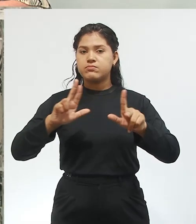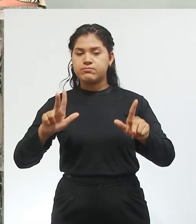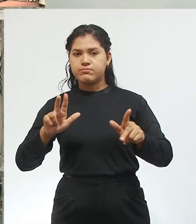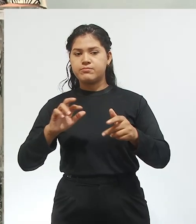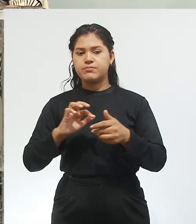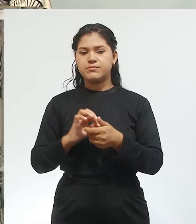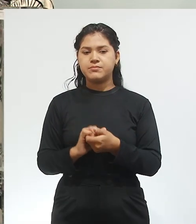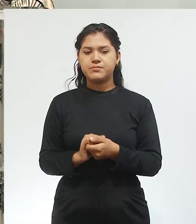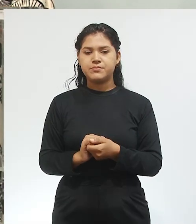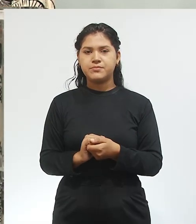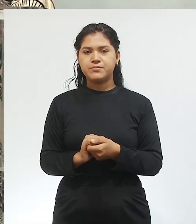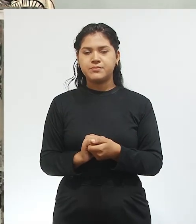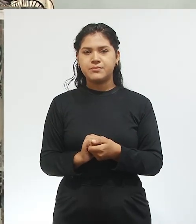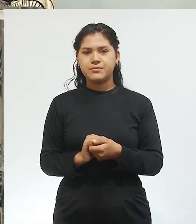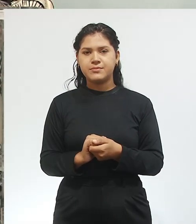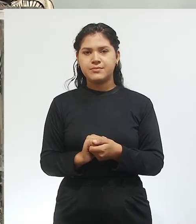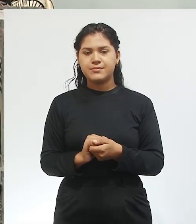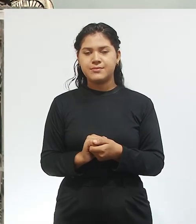durações, certo?